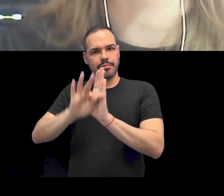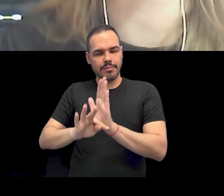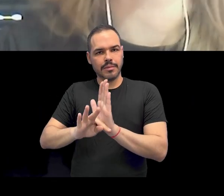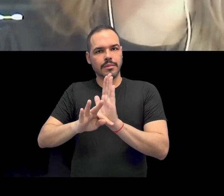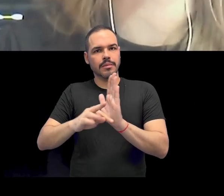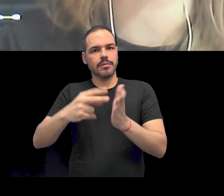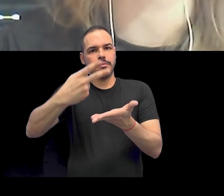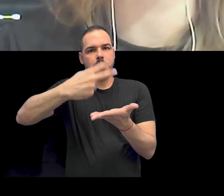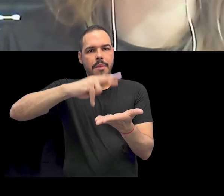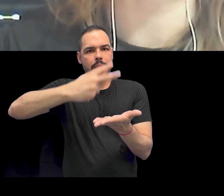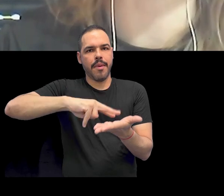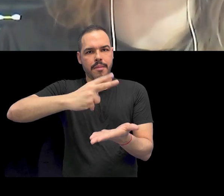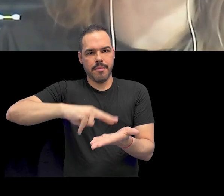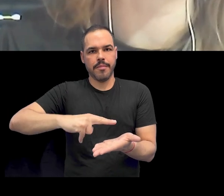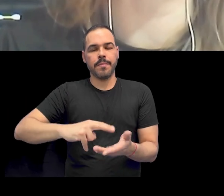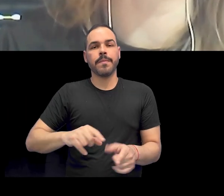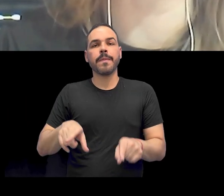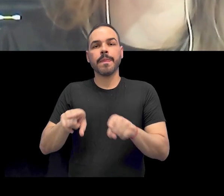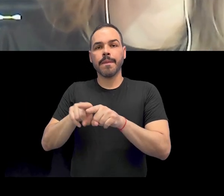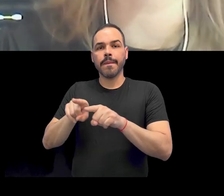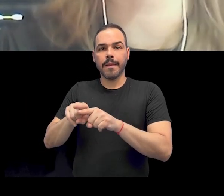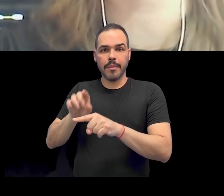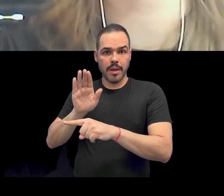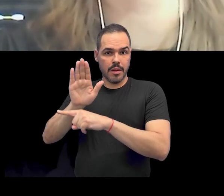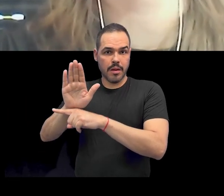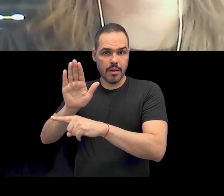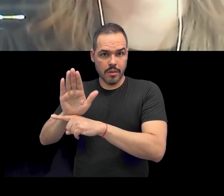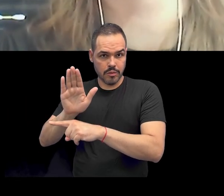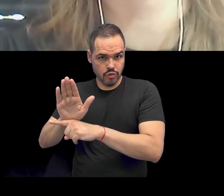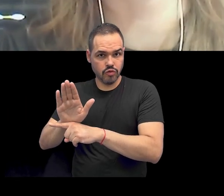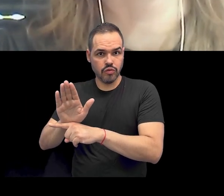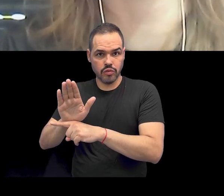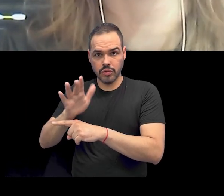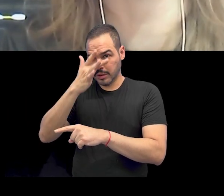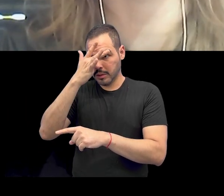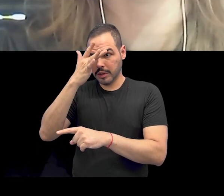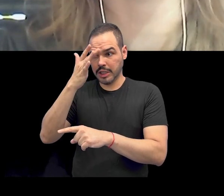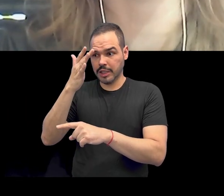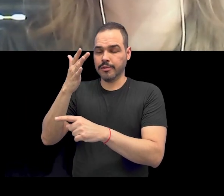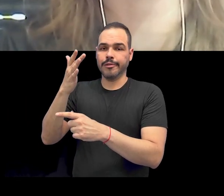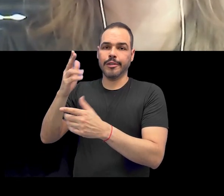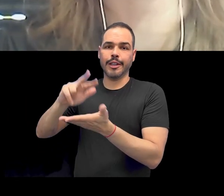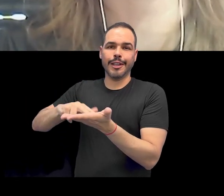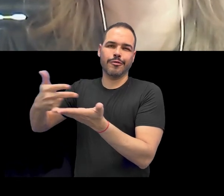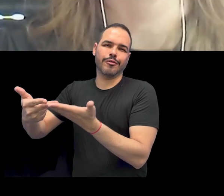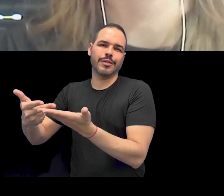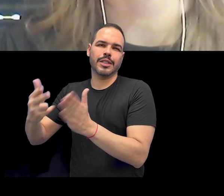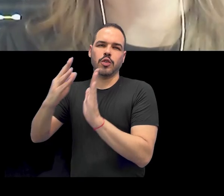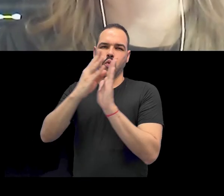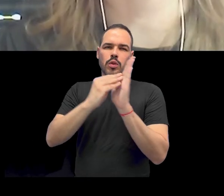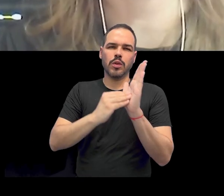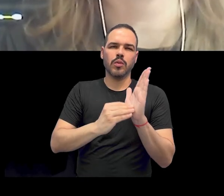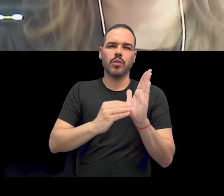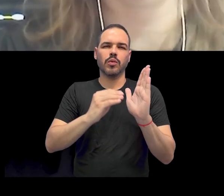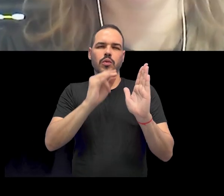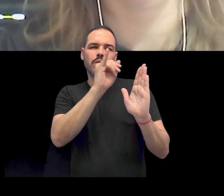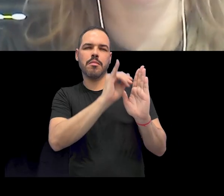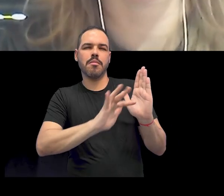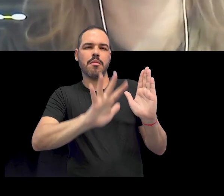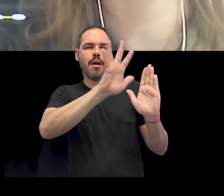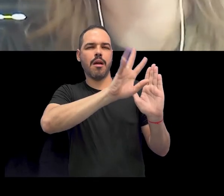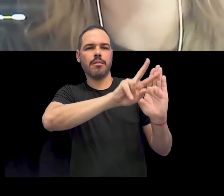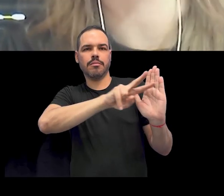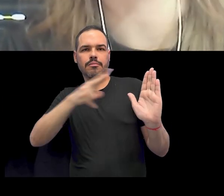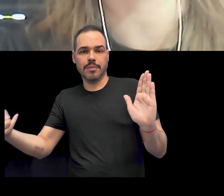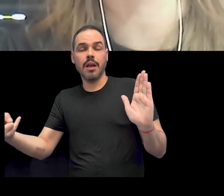Auxílios para melhorar a função auditiva e recursos utilizados para traduzir conteúdos de áudio, imagem, texto e língua de